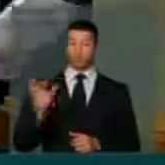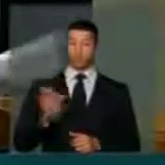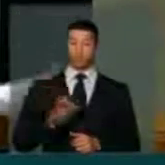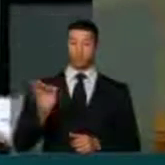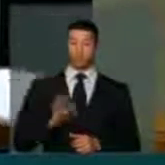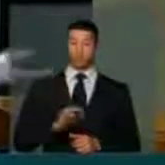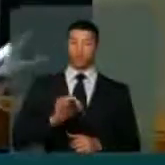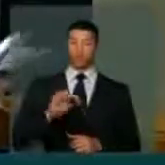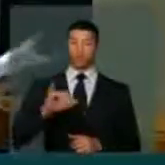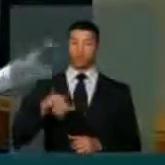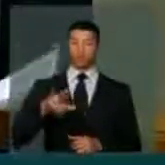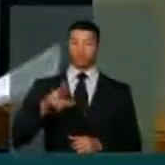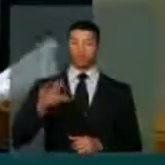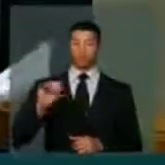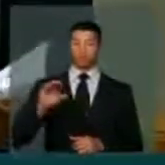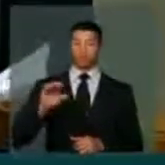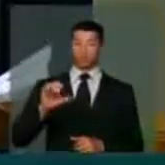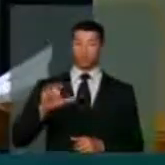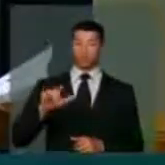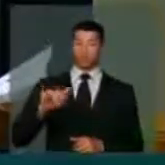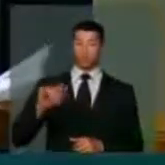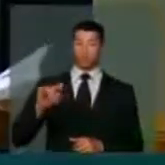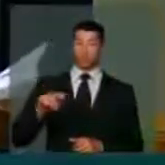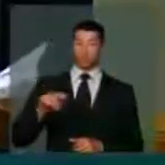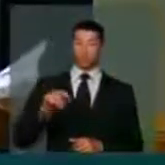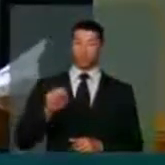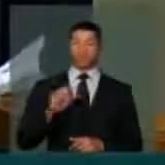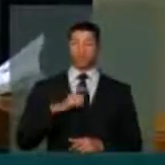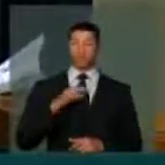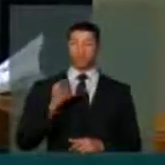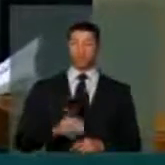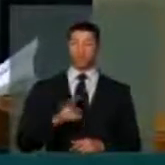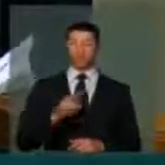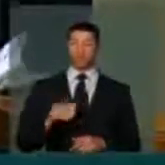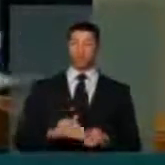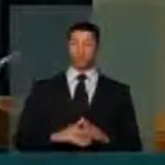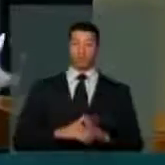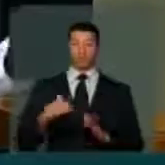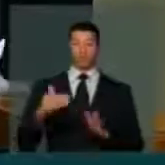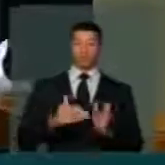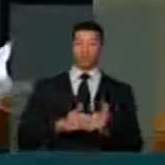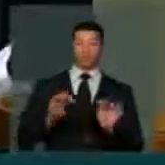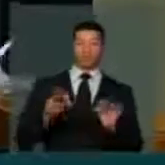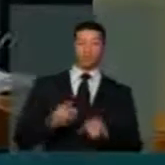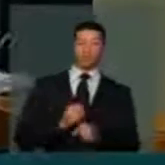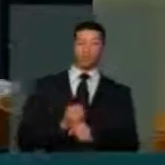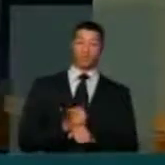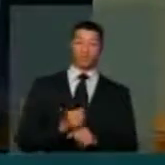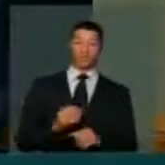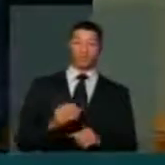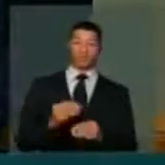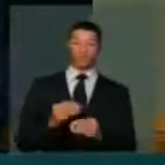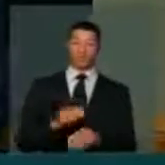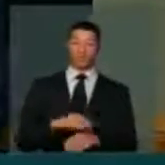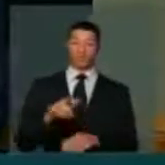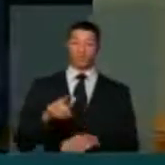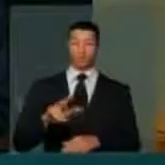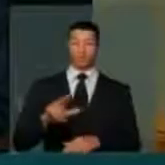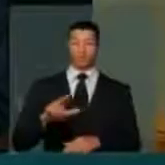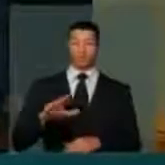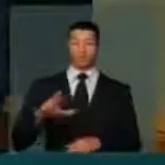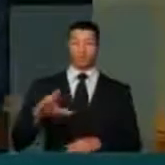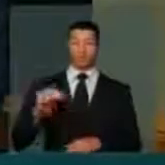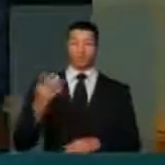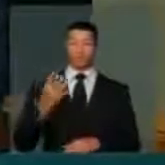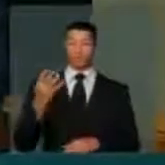0,25% da taxa Selic a mais, o senhor pode ter certeza, senhor presidente, que vai aumentar até o final do ano muito mais o lucro agora no